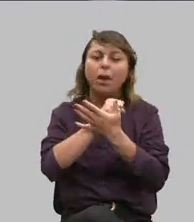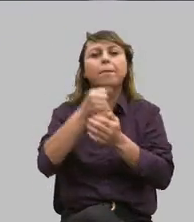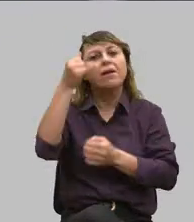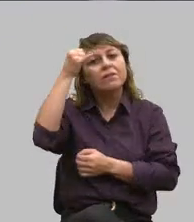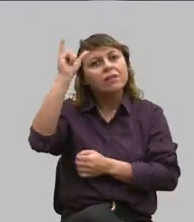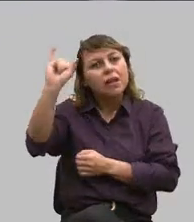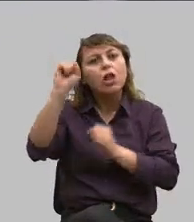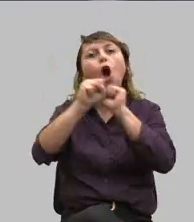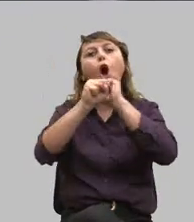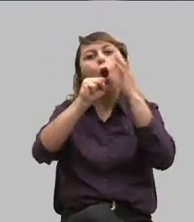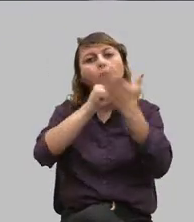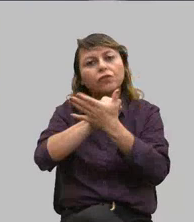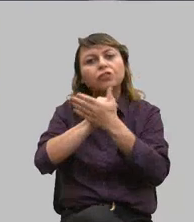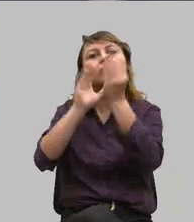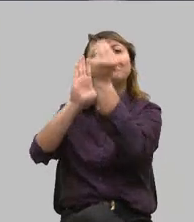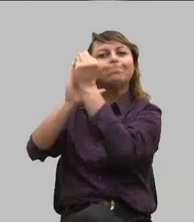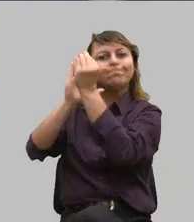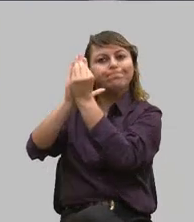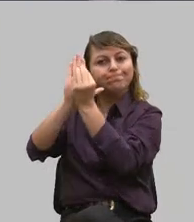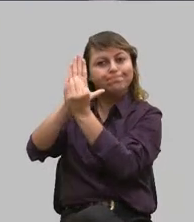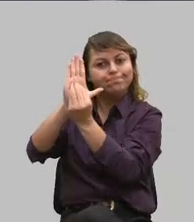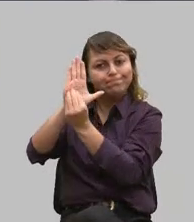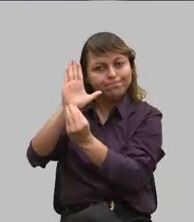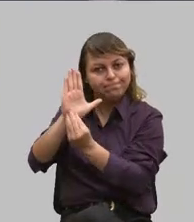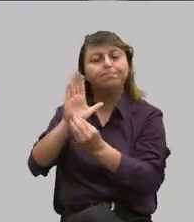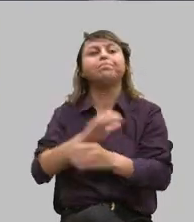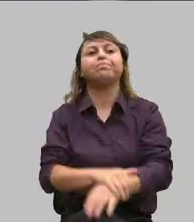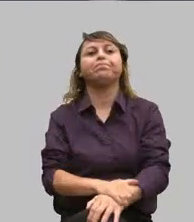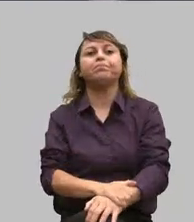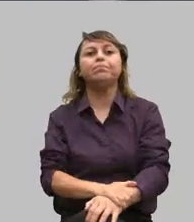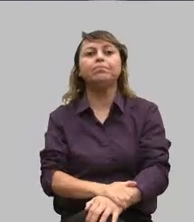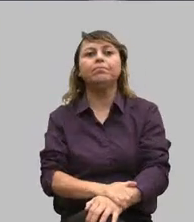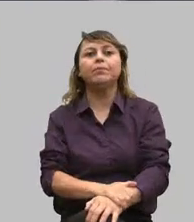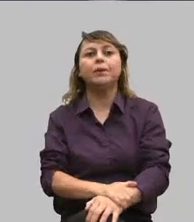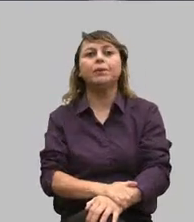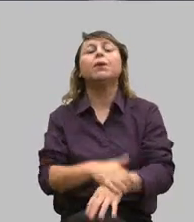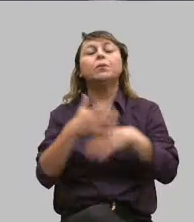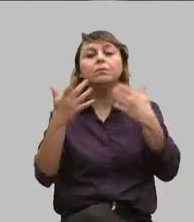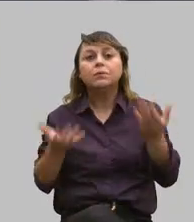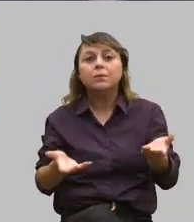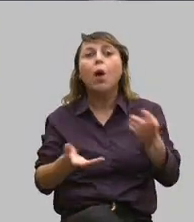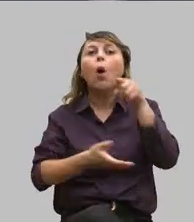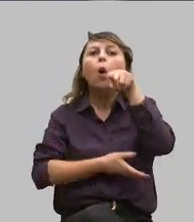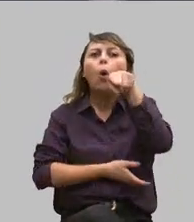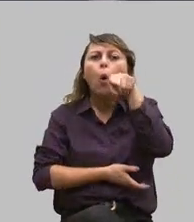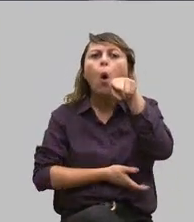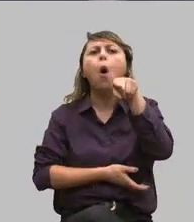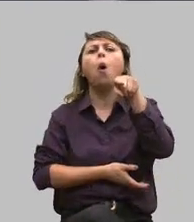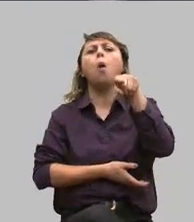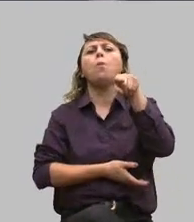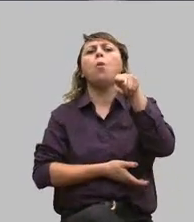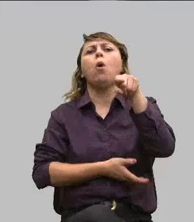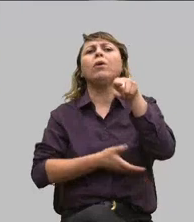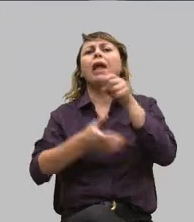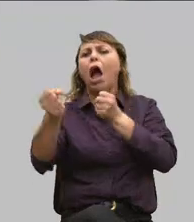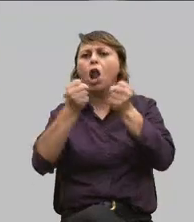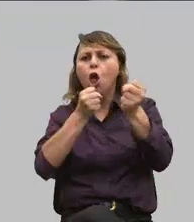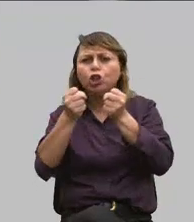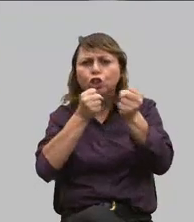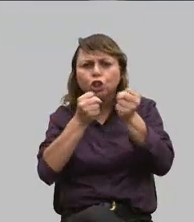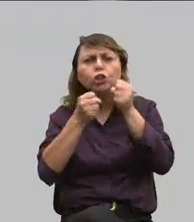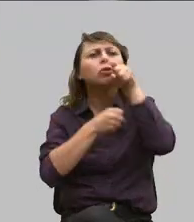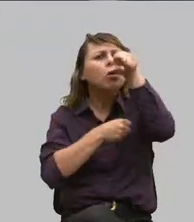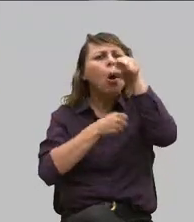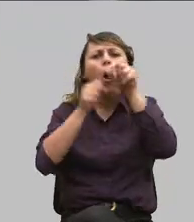covid entrou aí nessas pautas eh então dizer como né a forma a logística como a gente tá implementando o programa